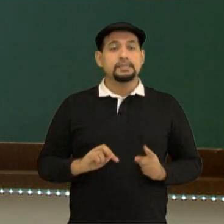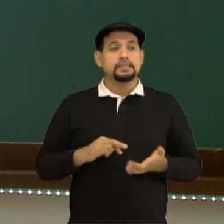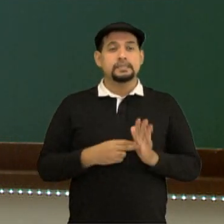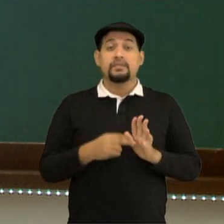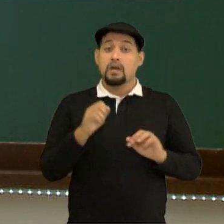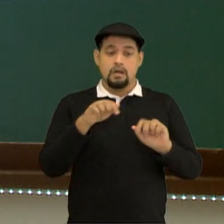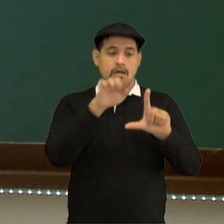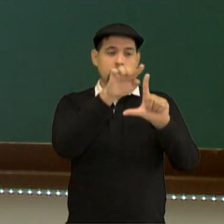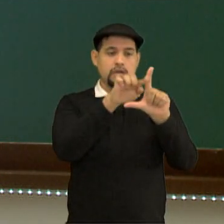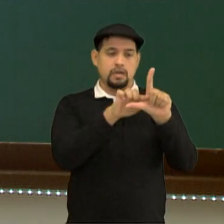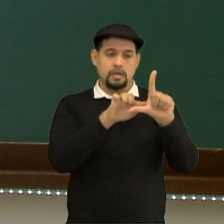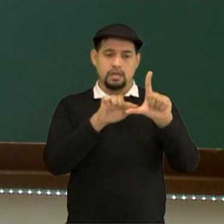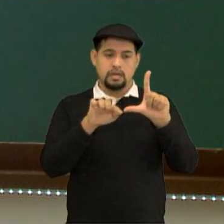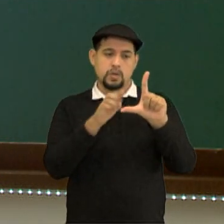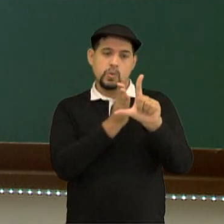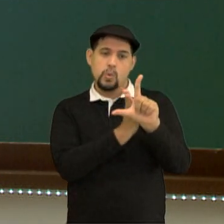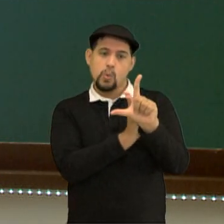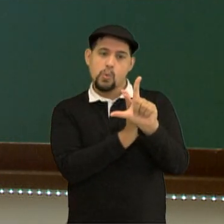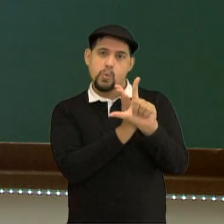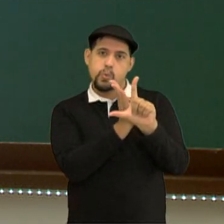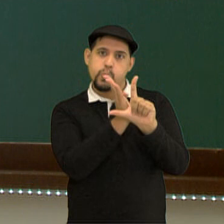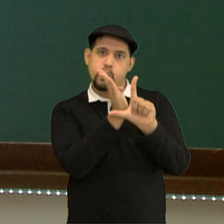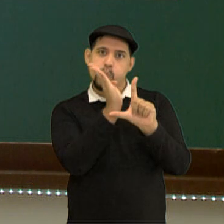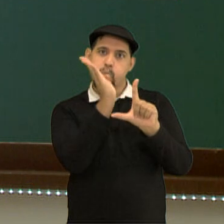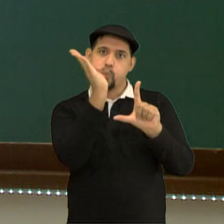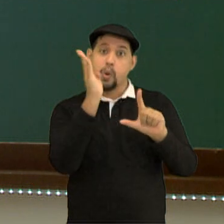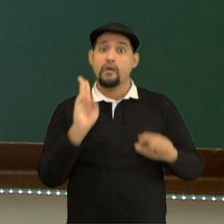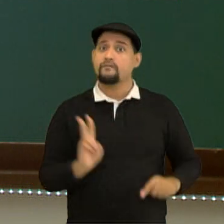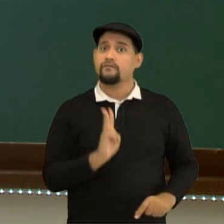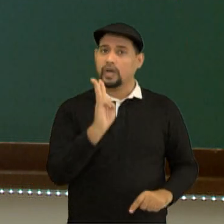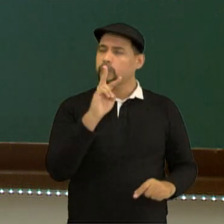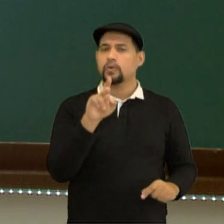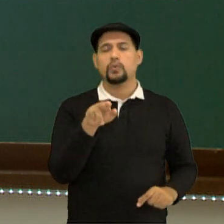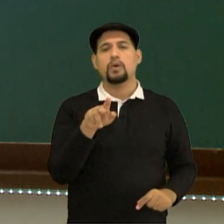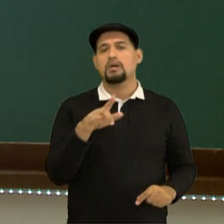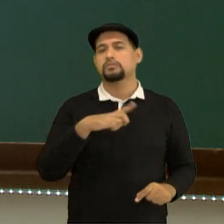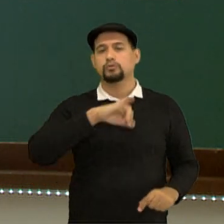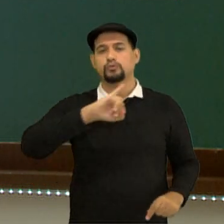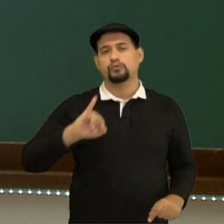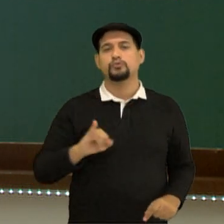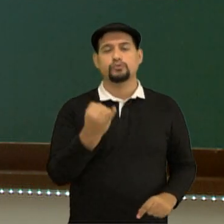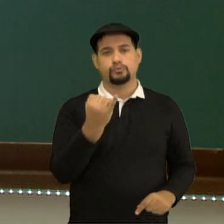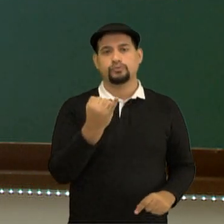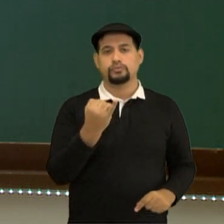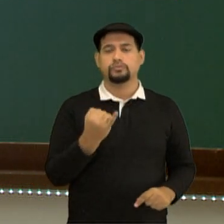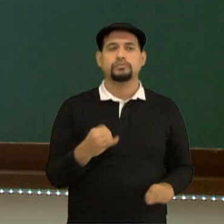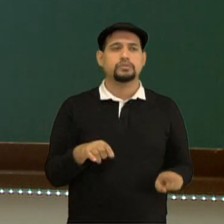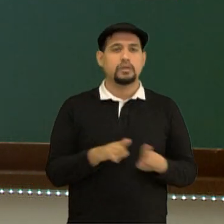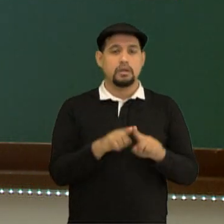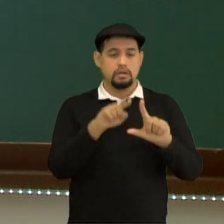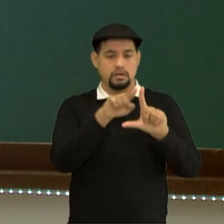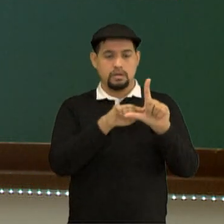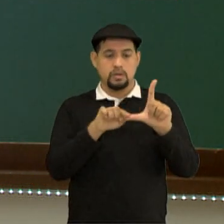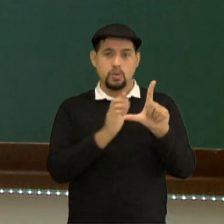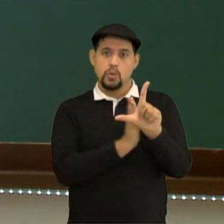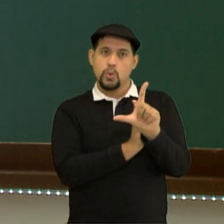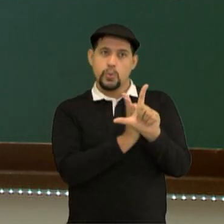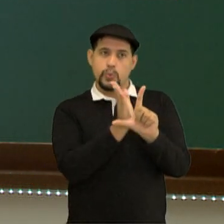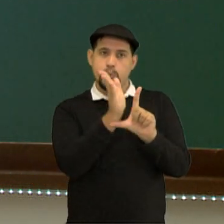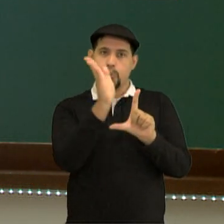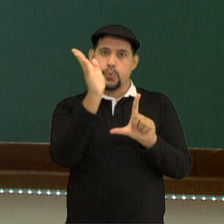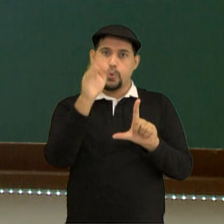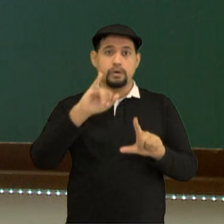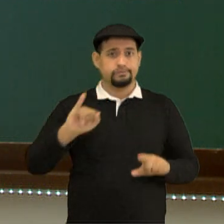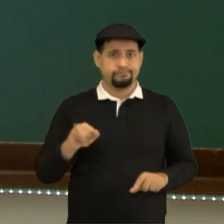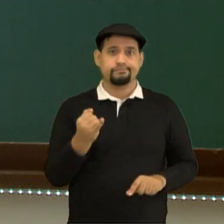subida crescente, né? Sempre com o mesmo valor, que é exatamente o juro, e essa crescência vai ser dada pela taxa